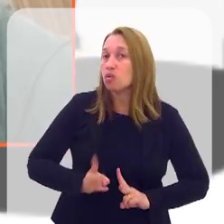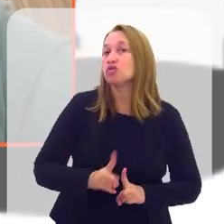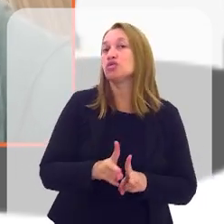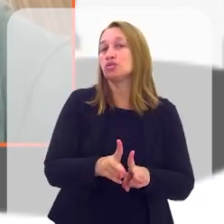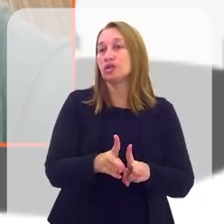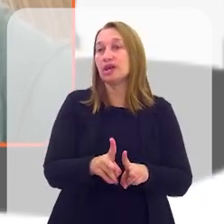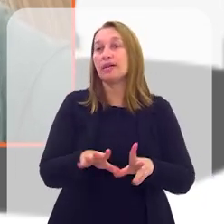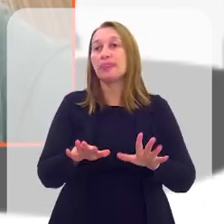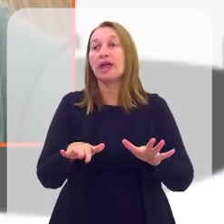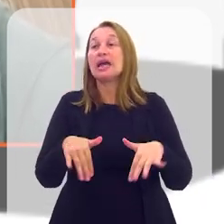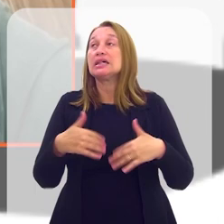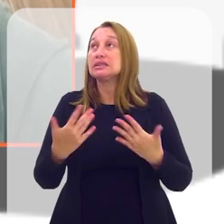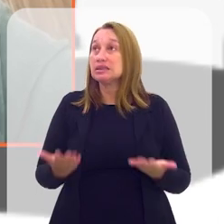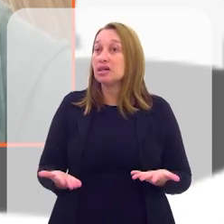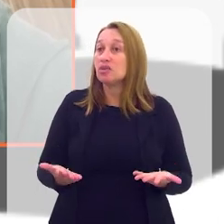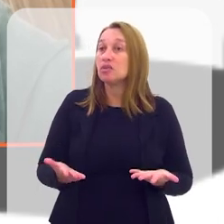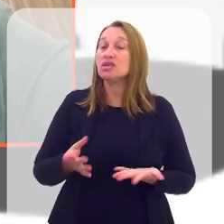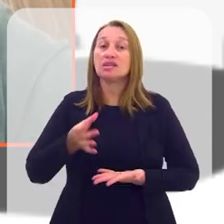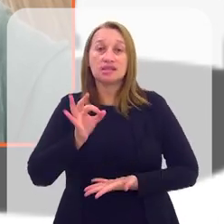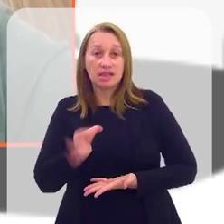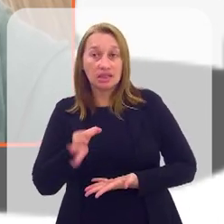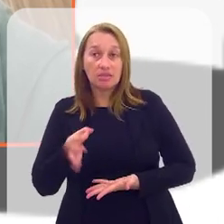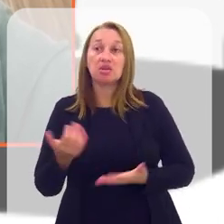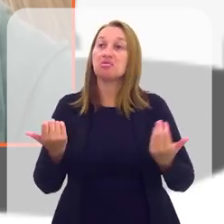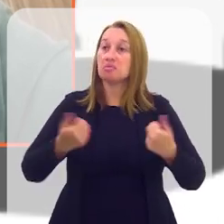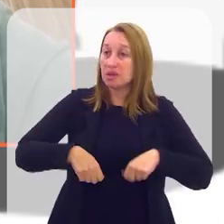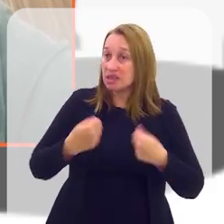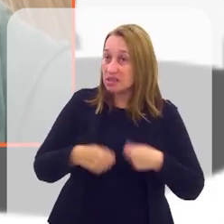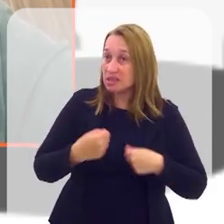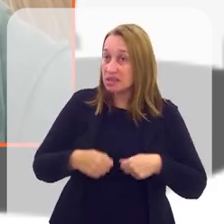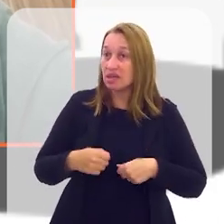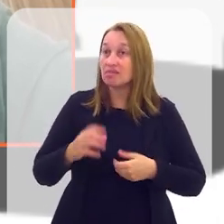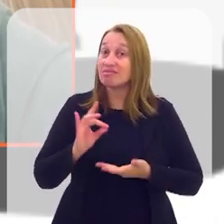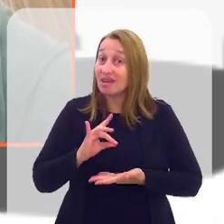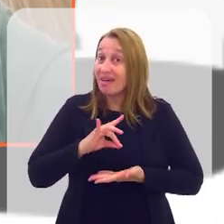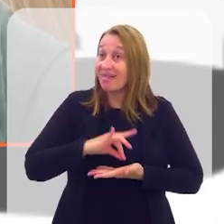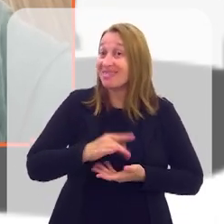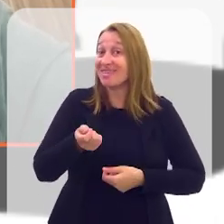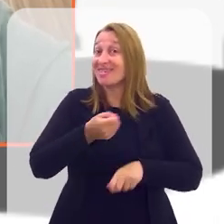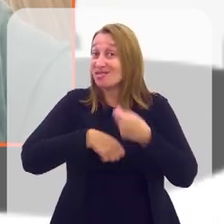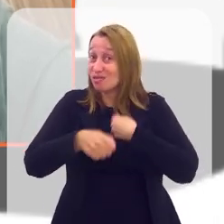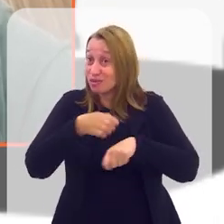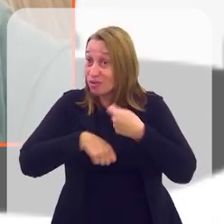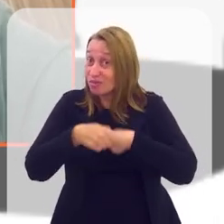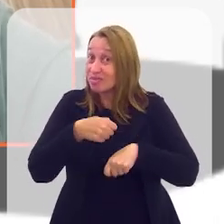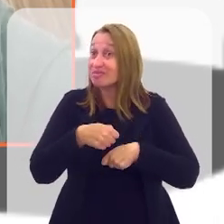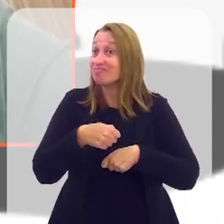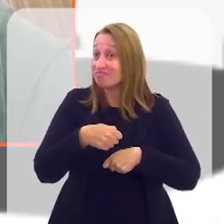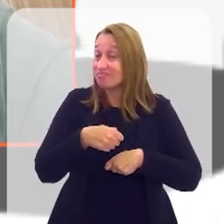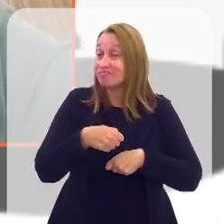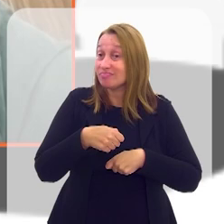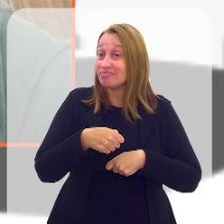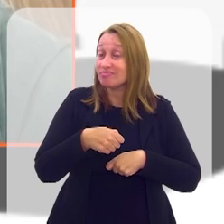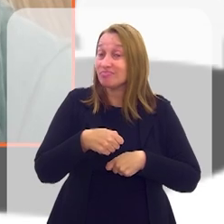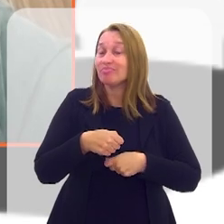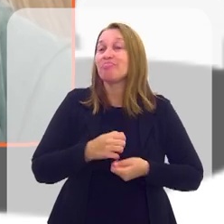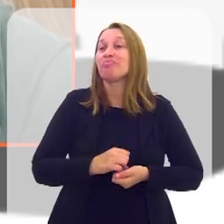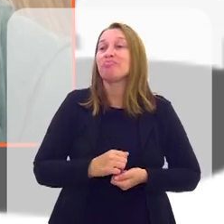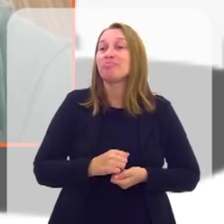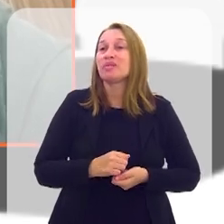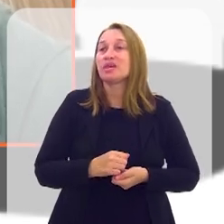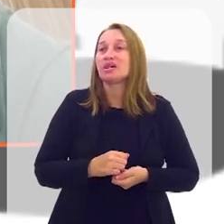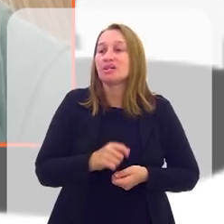tido continuidade. Enfim, é algo que realmente nós precisamos. Essa dura realidade econômica que é vivenciada